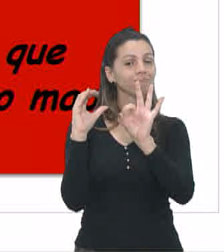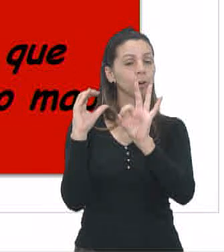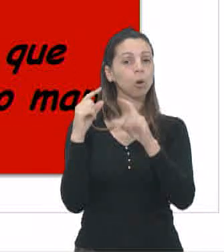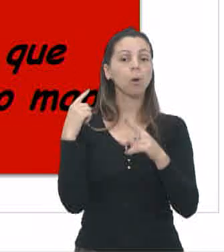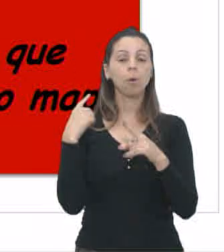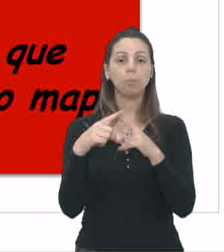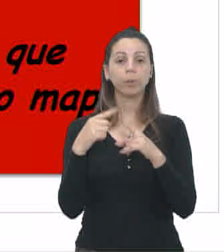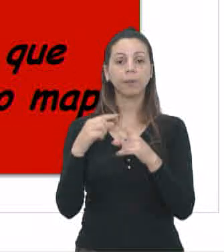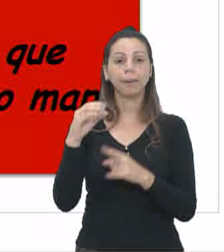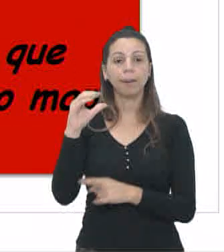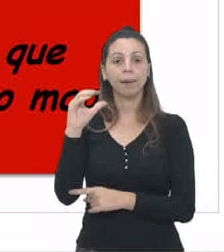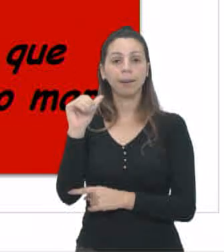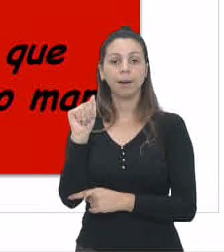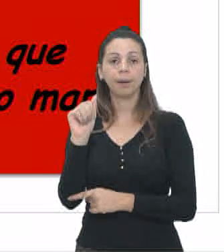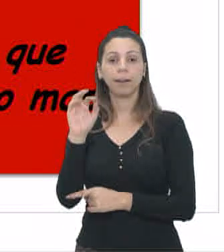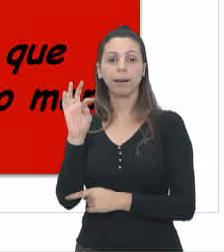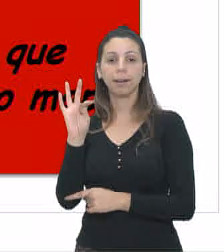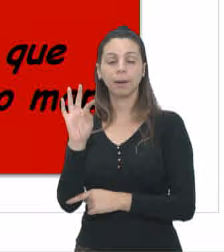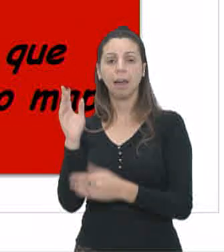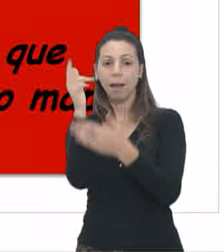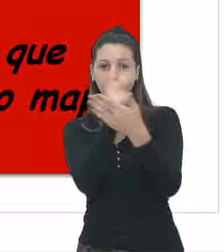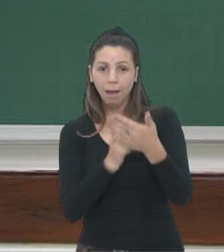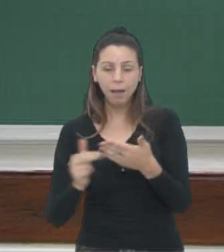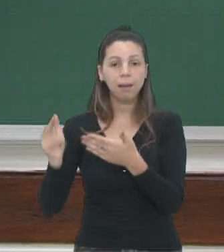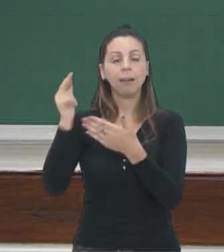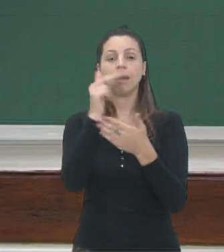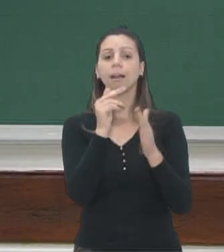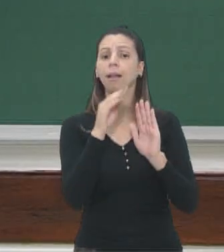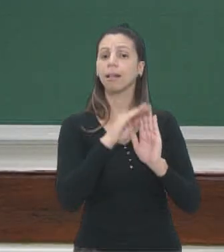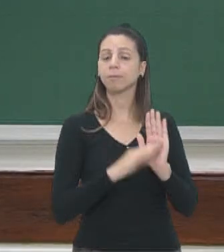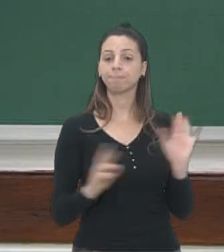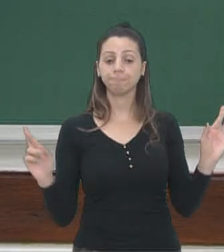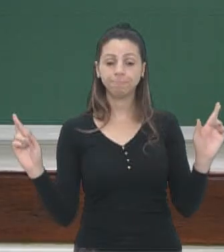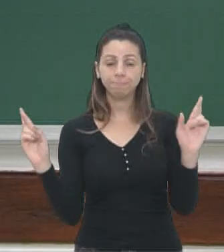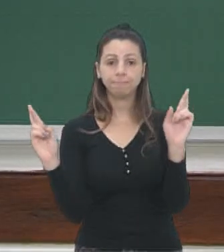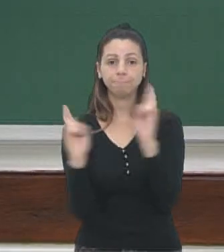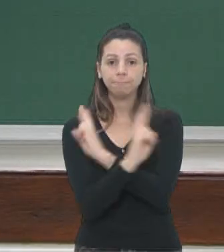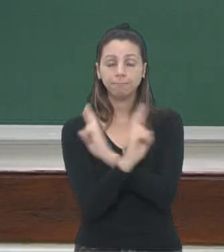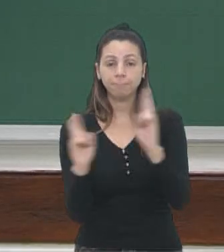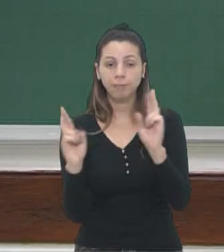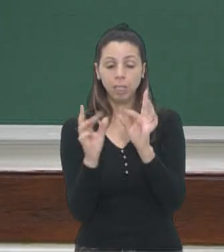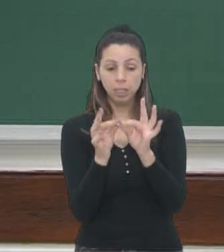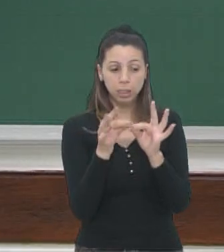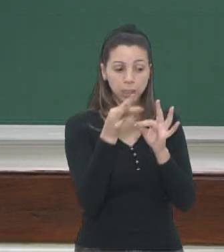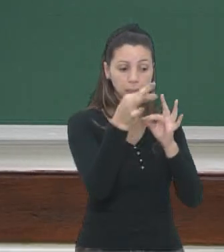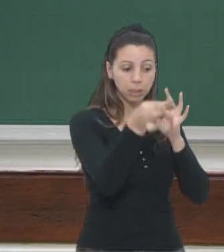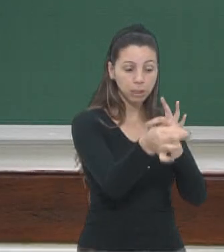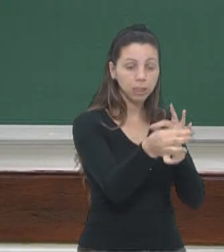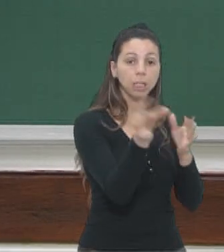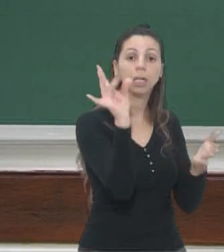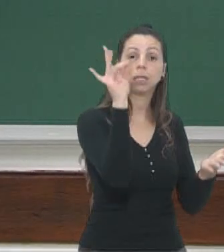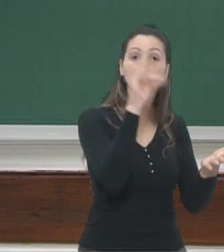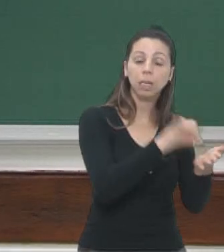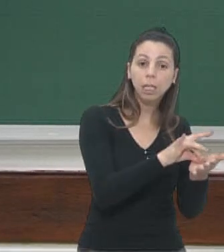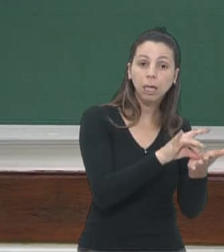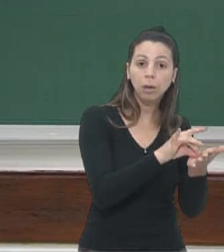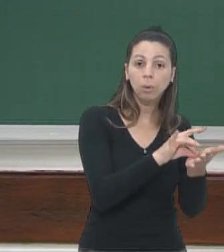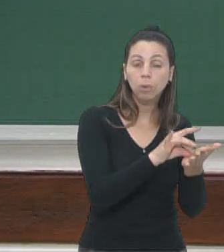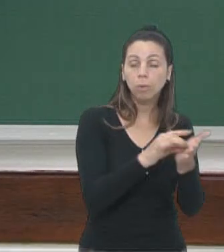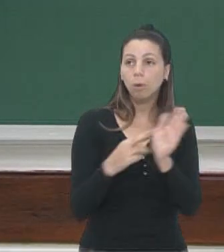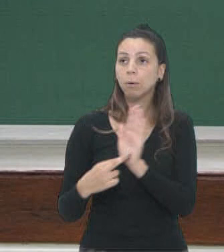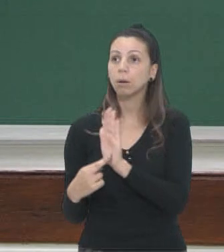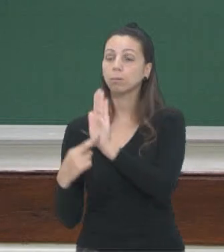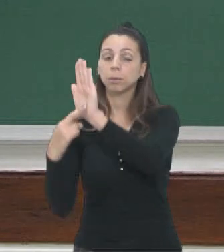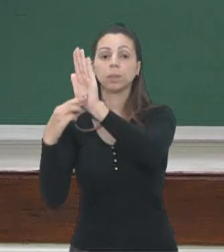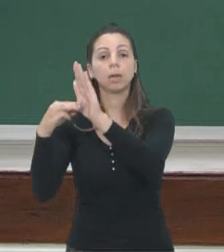escalas cartográficas são essas ferramentas que servem para relacionarmos a distância real com aquela apresentada no mapa.